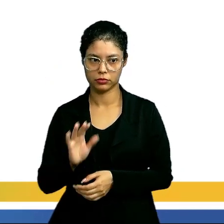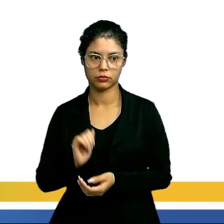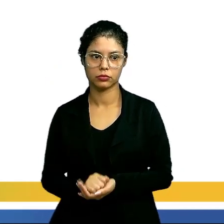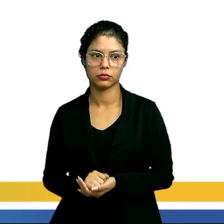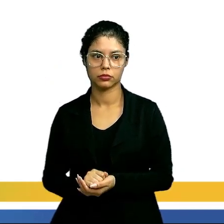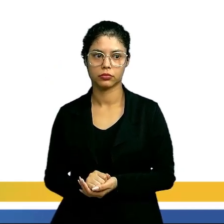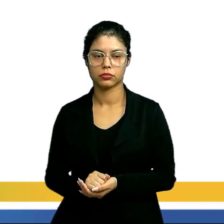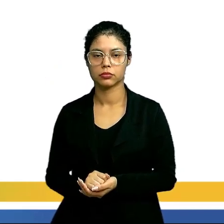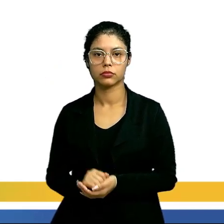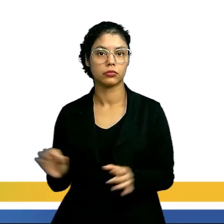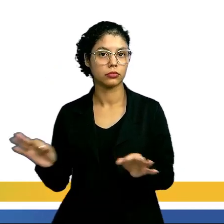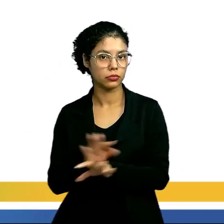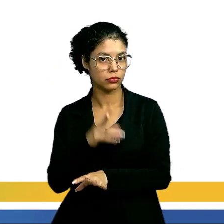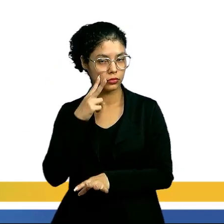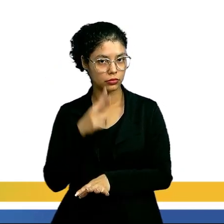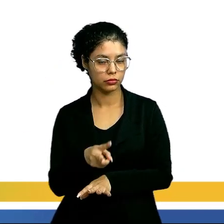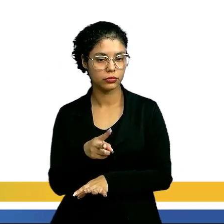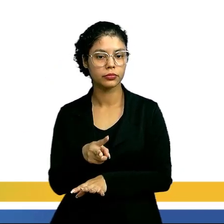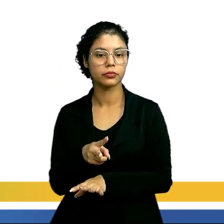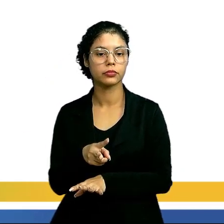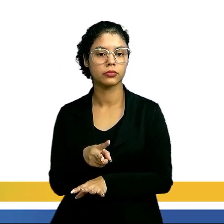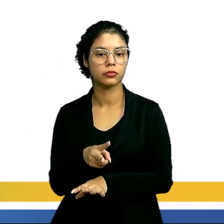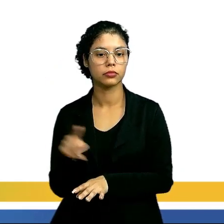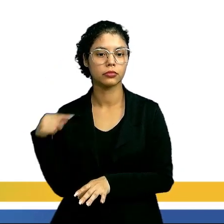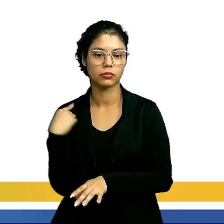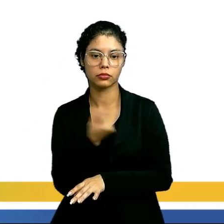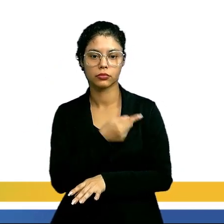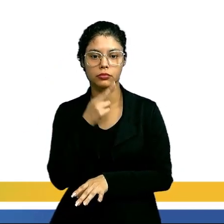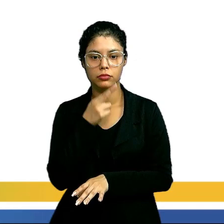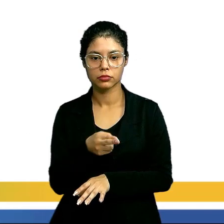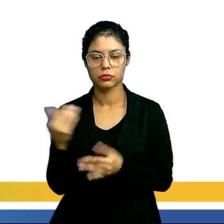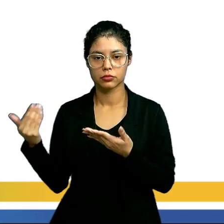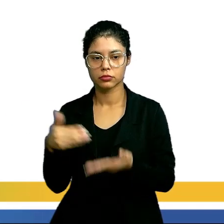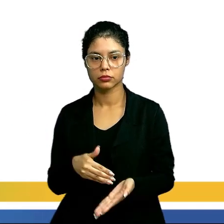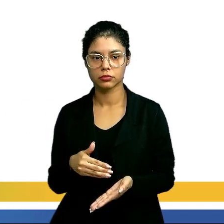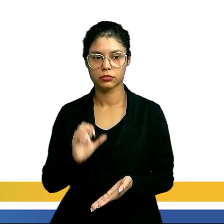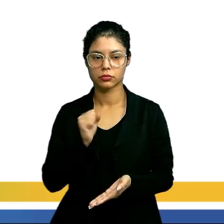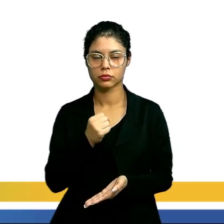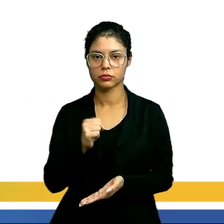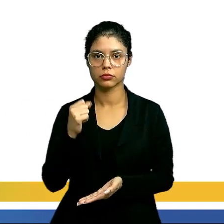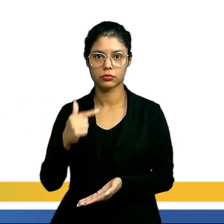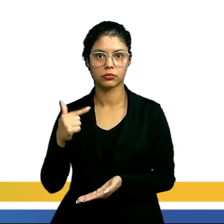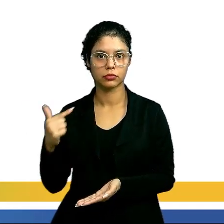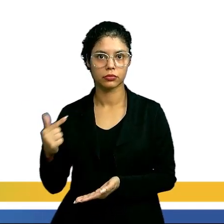um. Né? Acabamos de ver que o nosso resultado chegou a